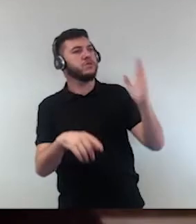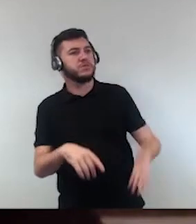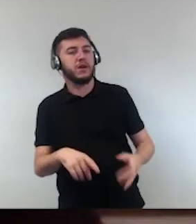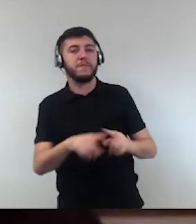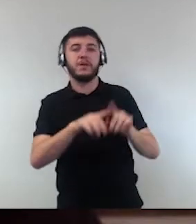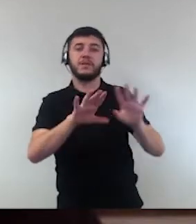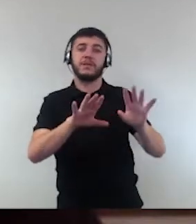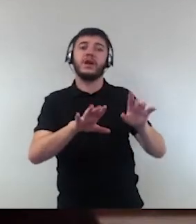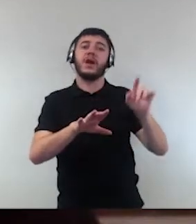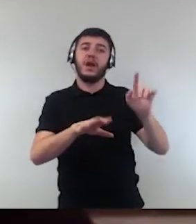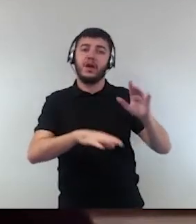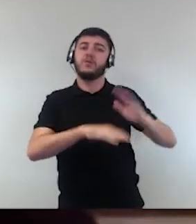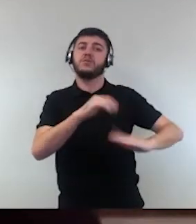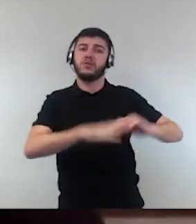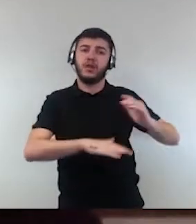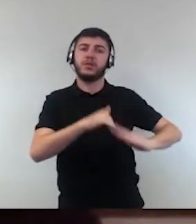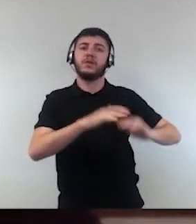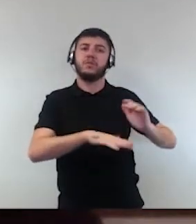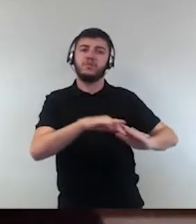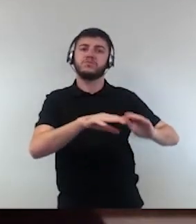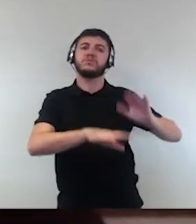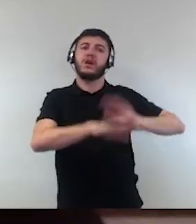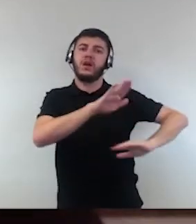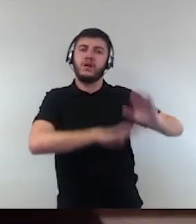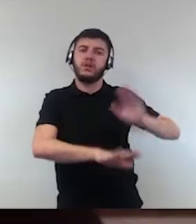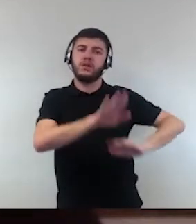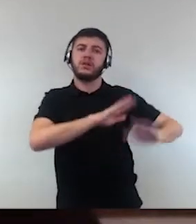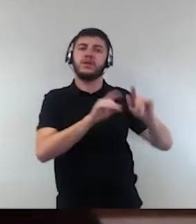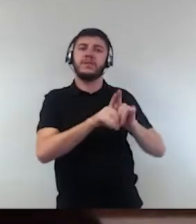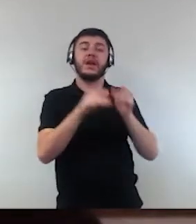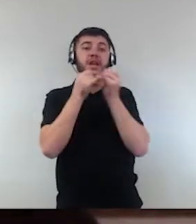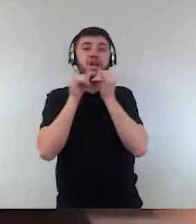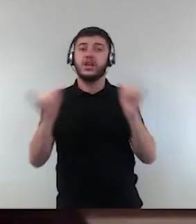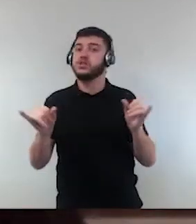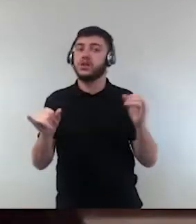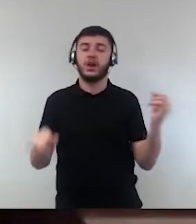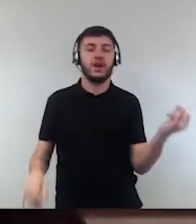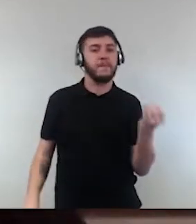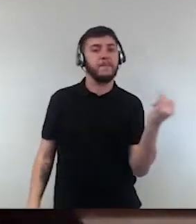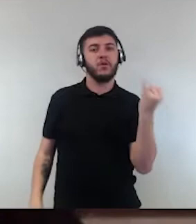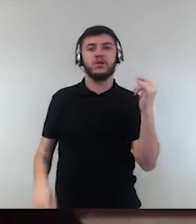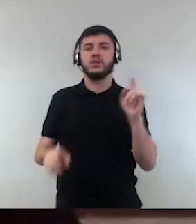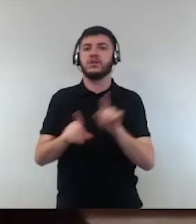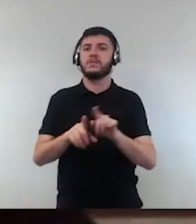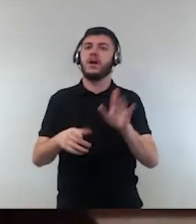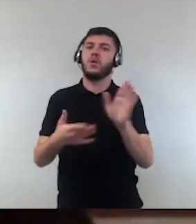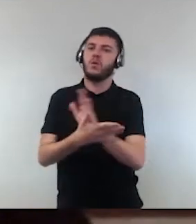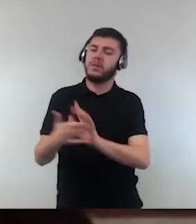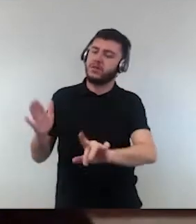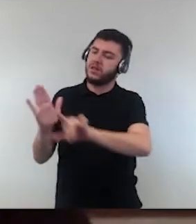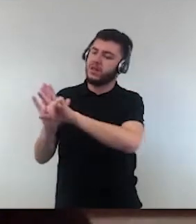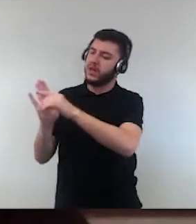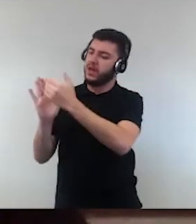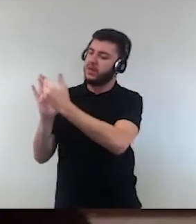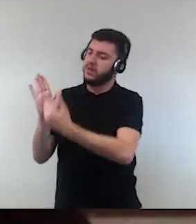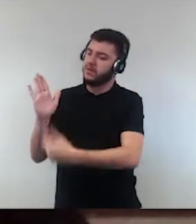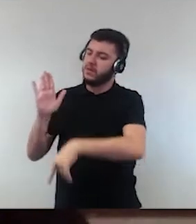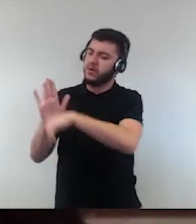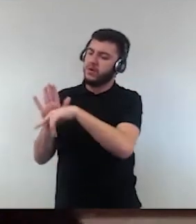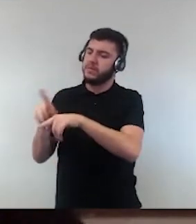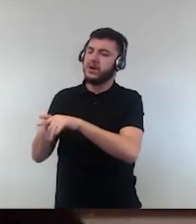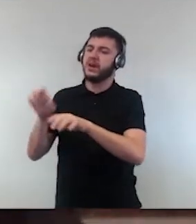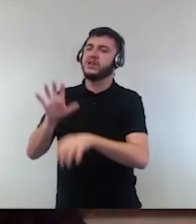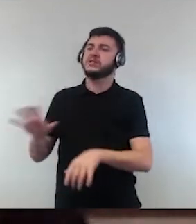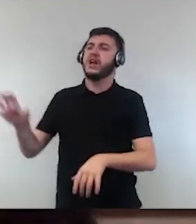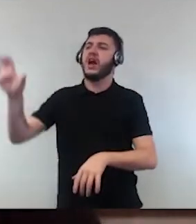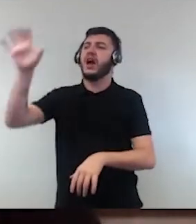A energia elétrica é um bem essencial. Existiam, doutor Marcelo, várias leis invasoras, principalmente estados e municípios, isso é